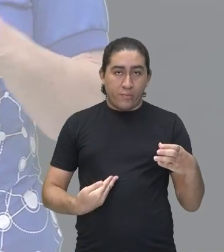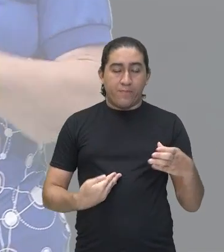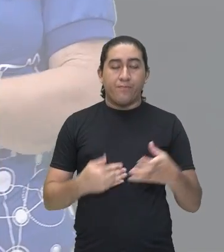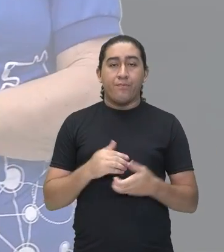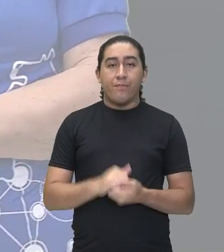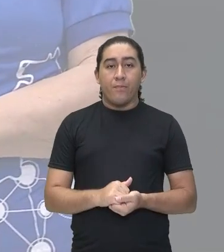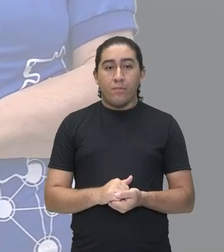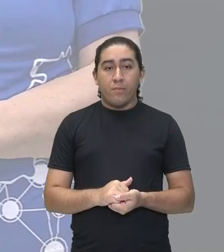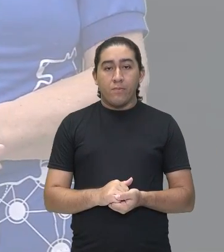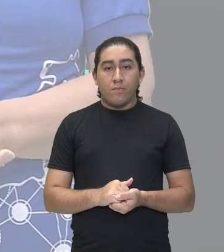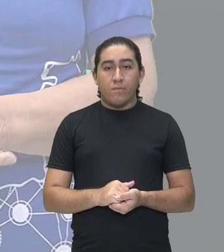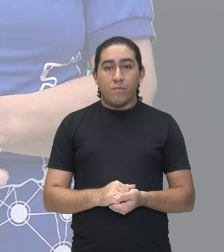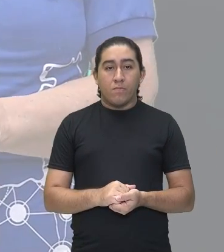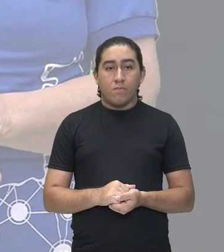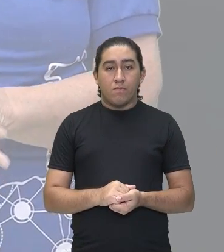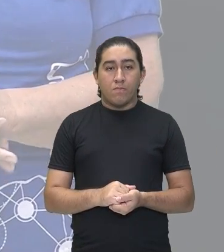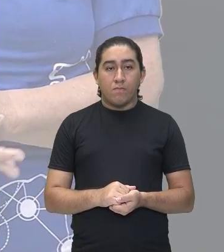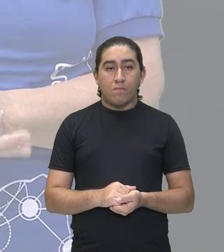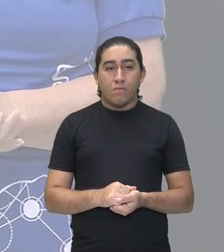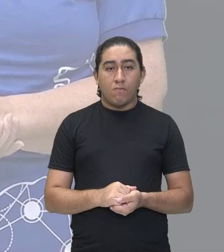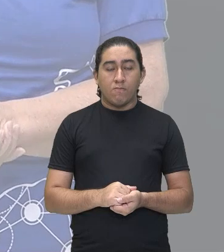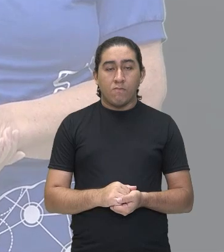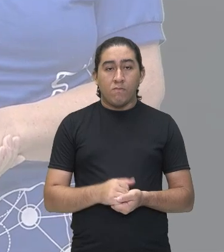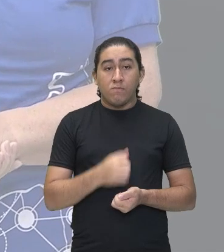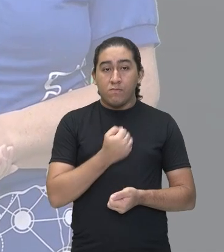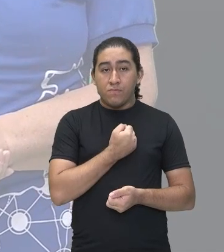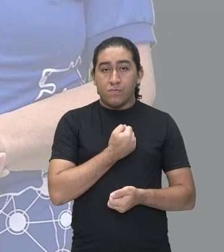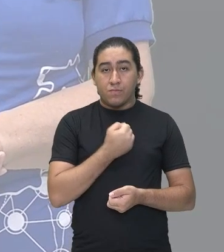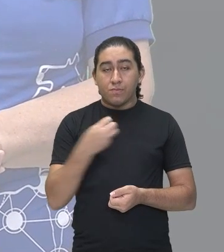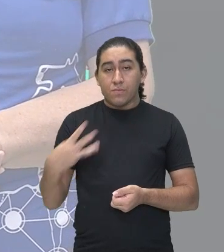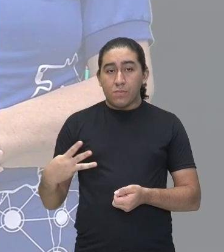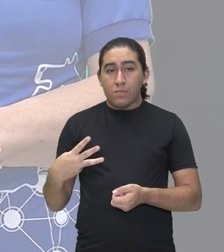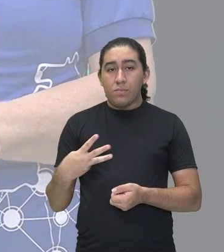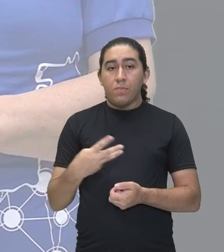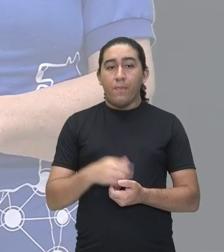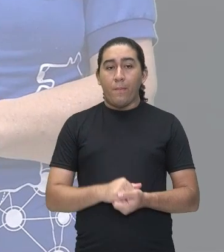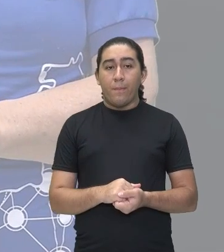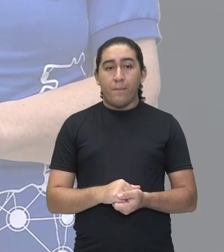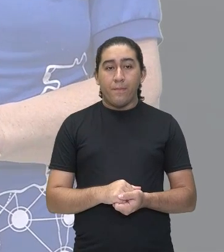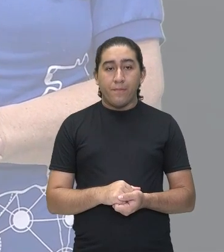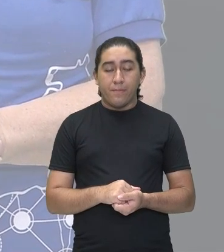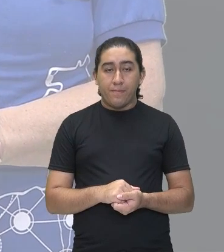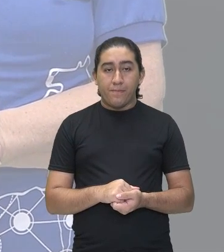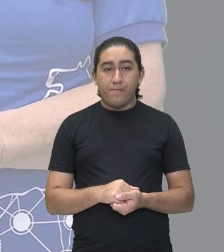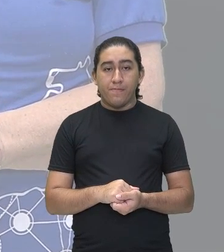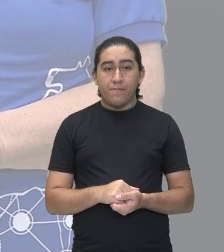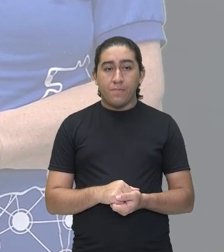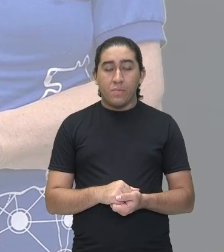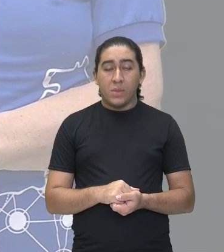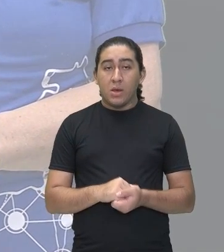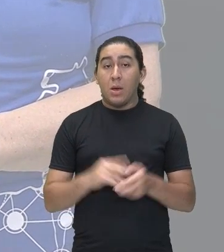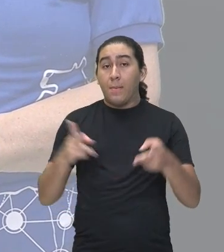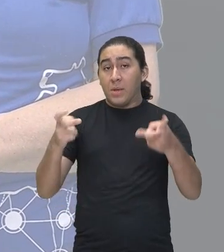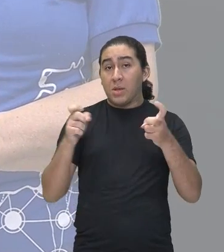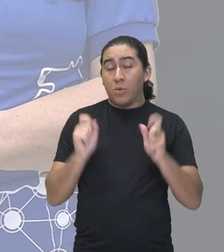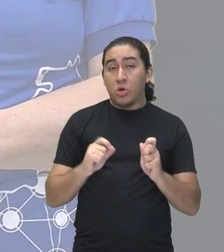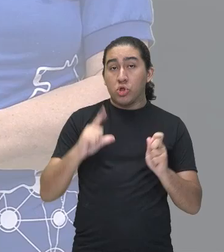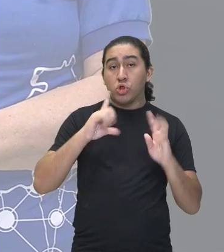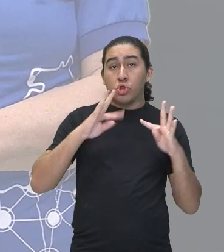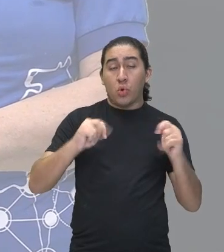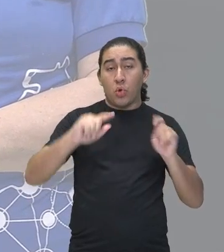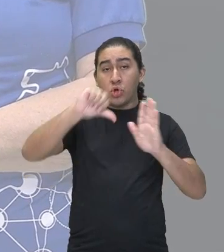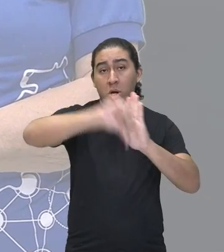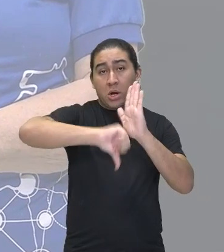monopolizando aí, né? Na carta 2. Na carta 3, nós vemos em que se contam as injustiças